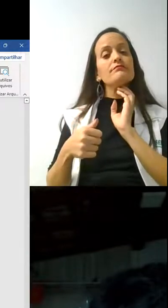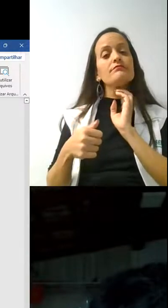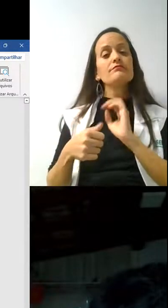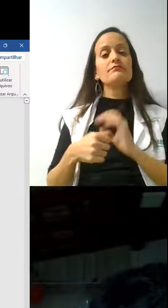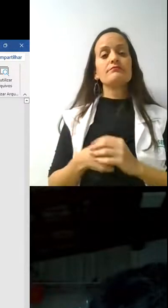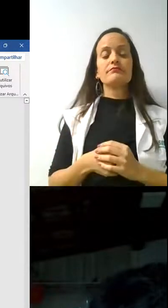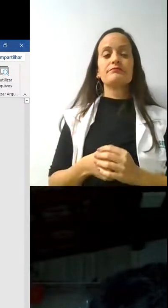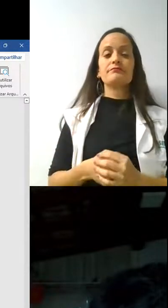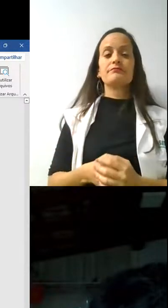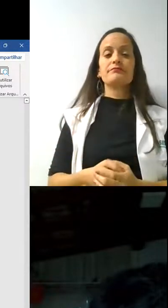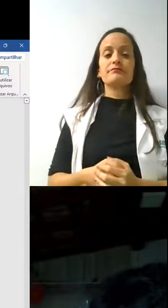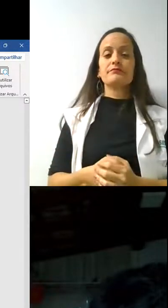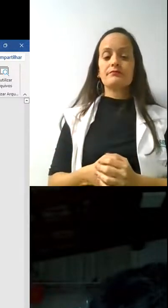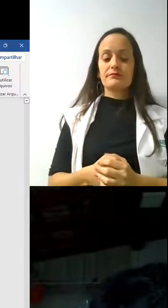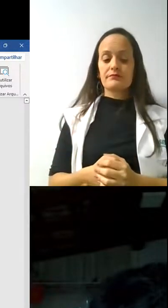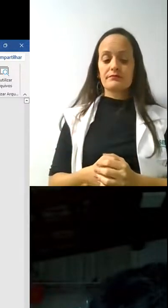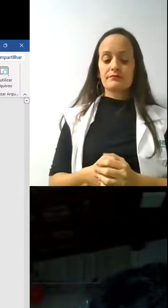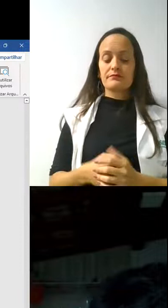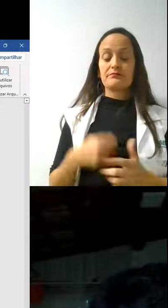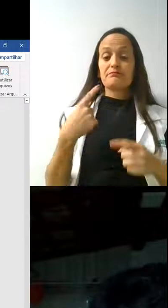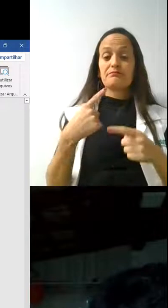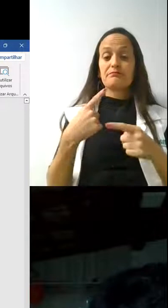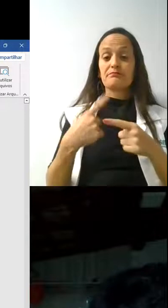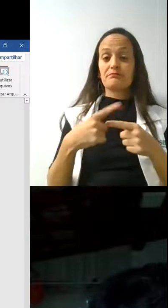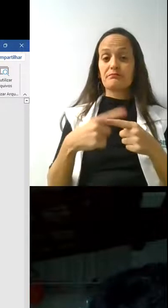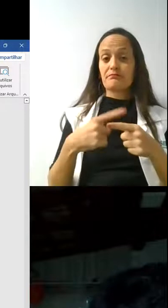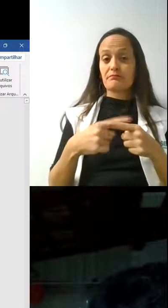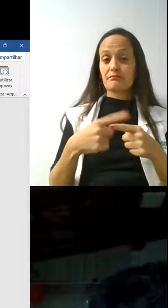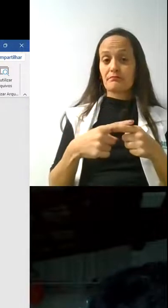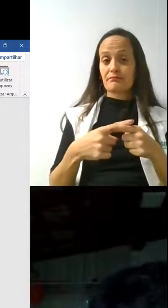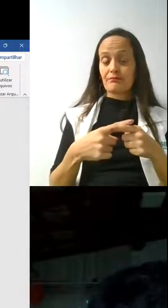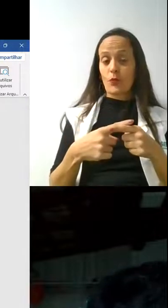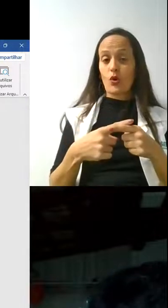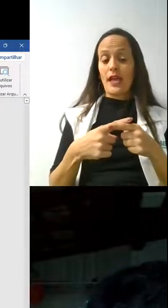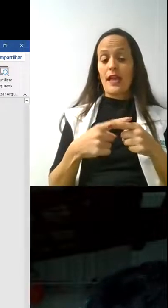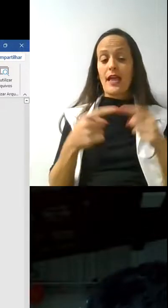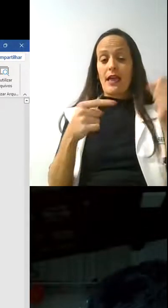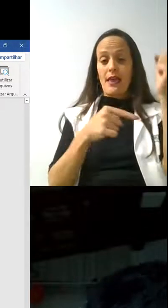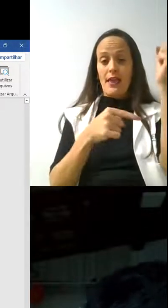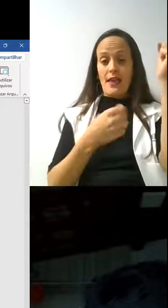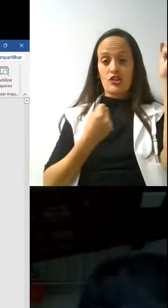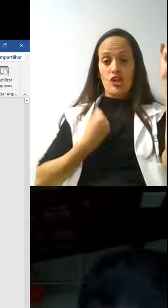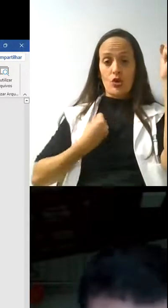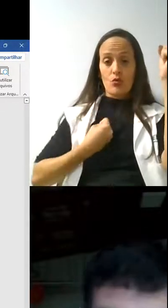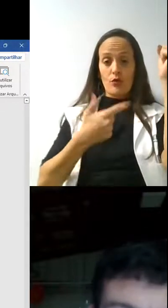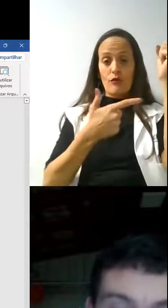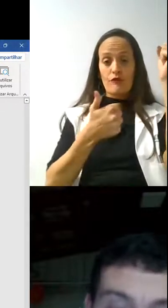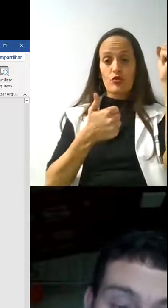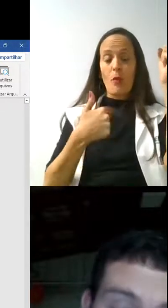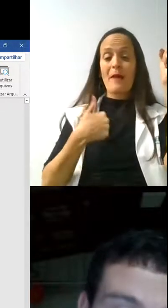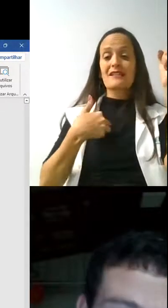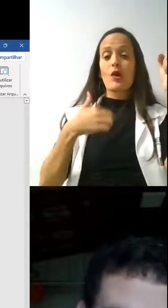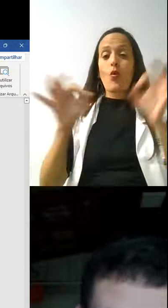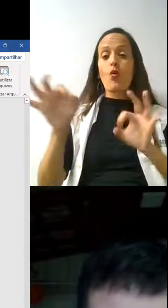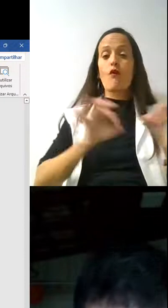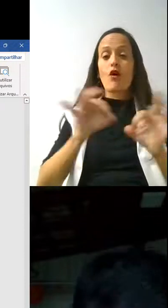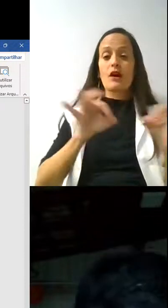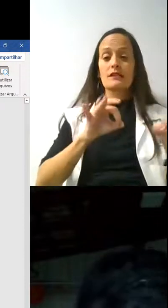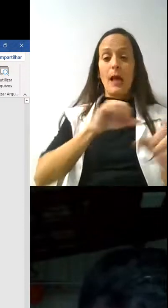existe uma estrutura primária P3, uma entrada exclusiva em um poste código número 21. Então, o 21 é o que já existe, que será substituído por um